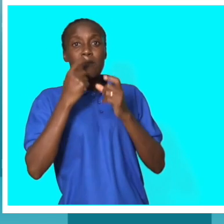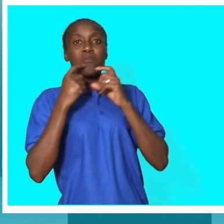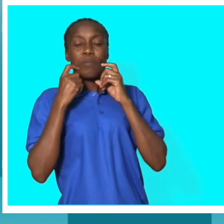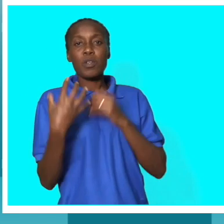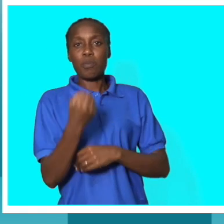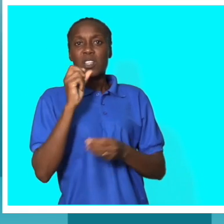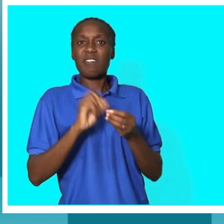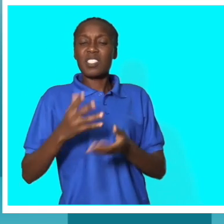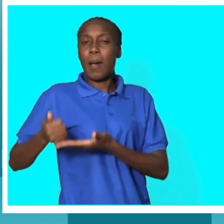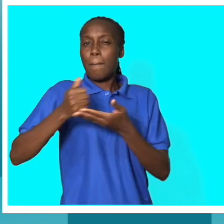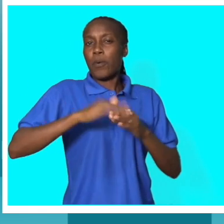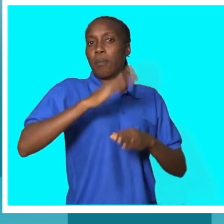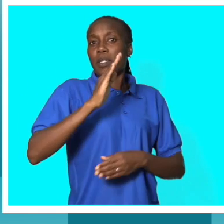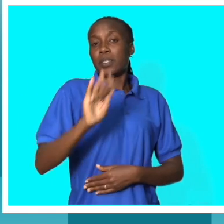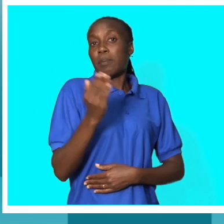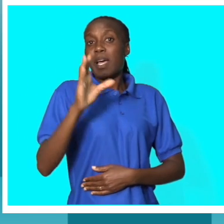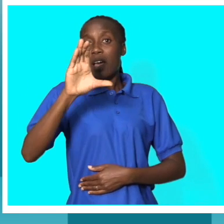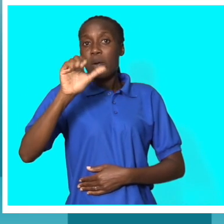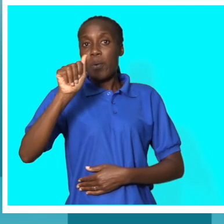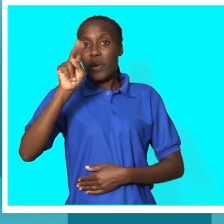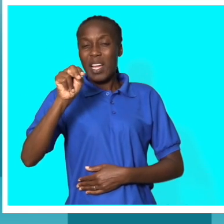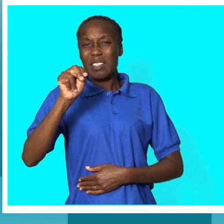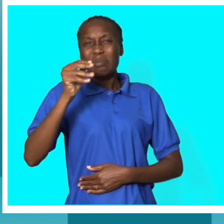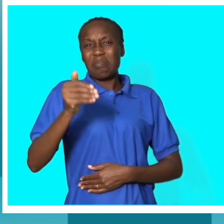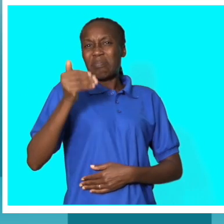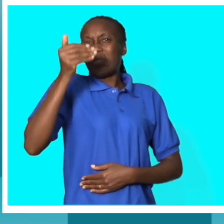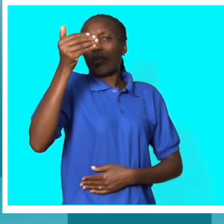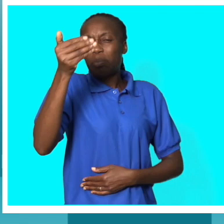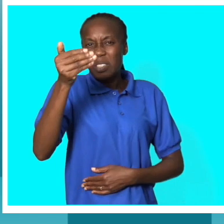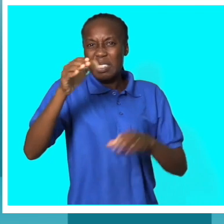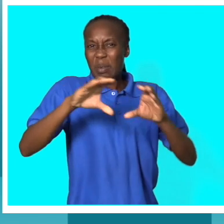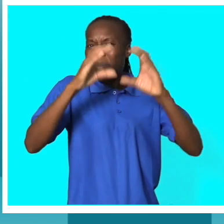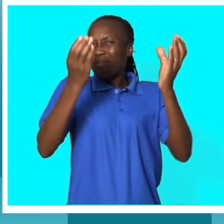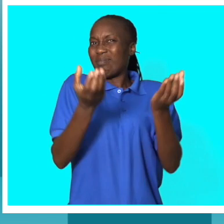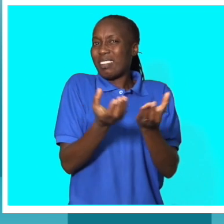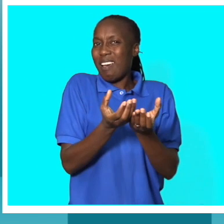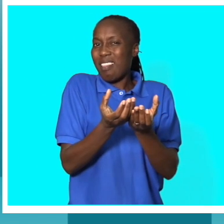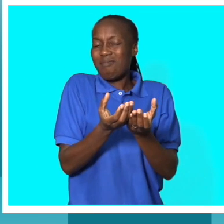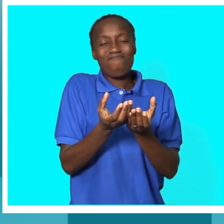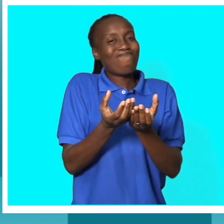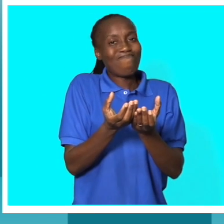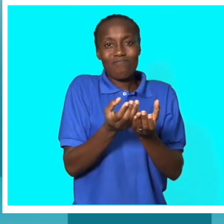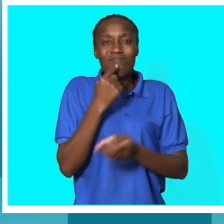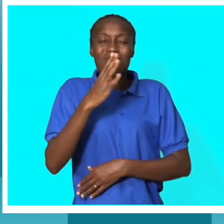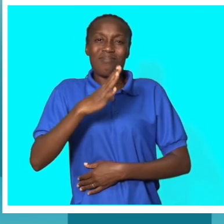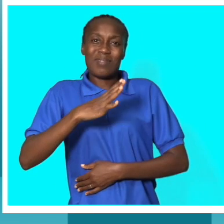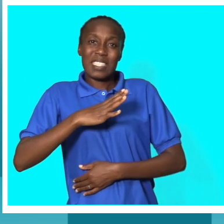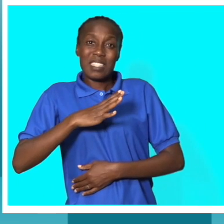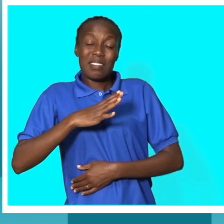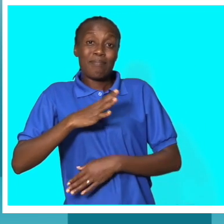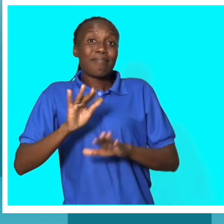atletas, penso que Moçambique podia investir mais para o Cano do que para o Mundial.